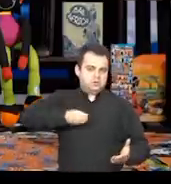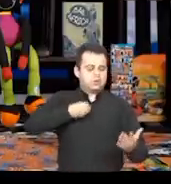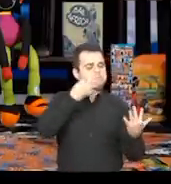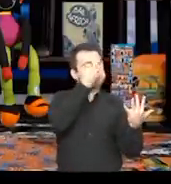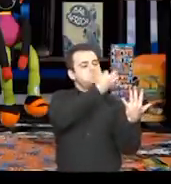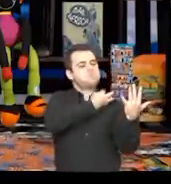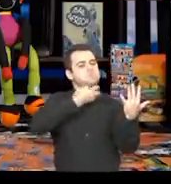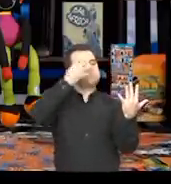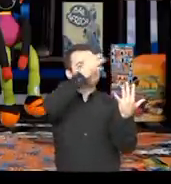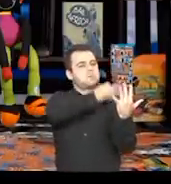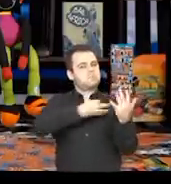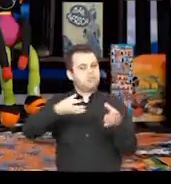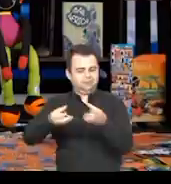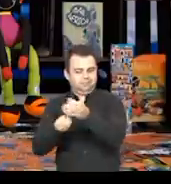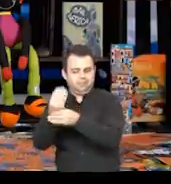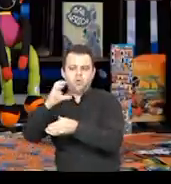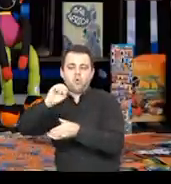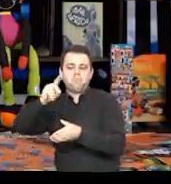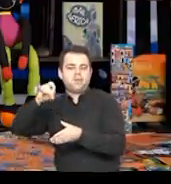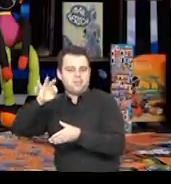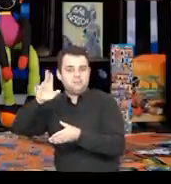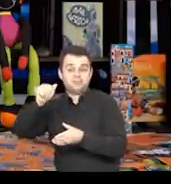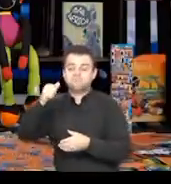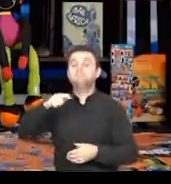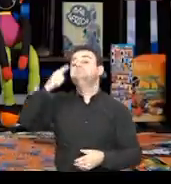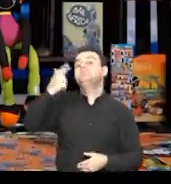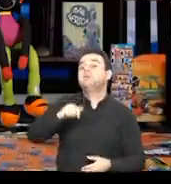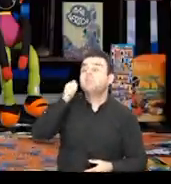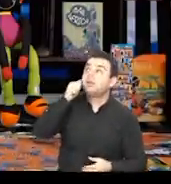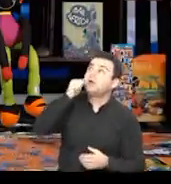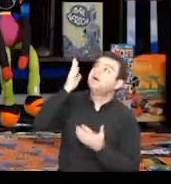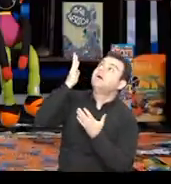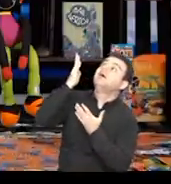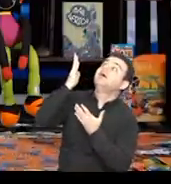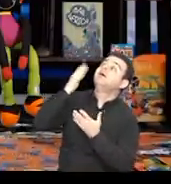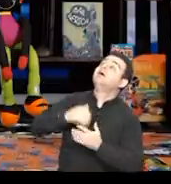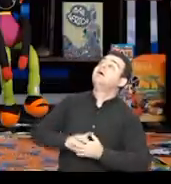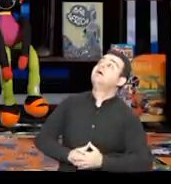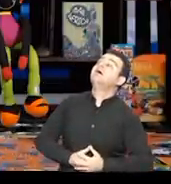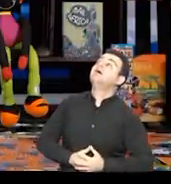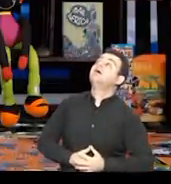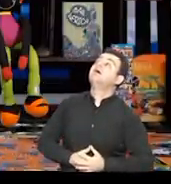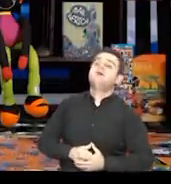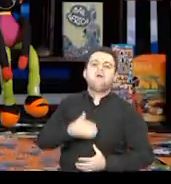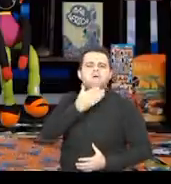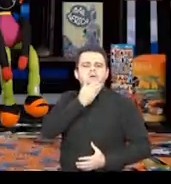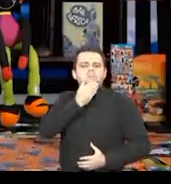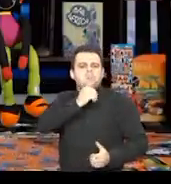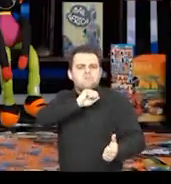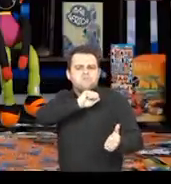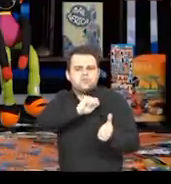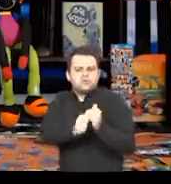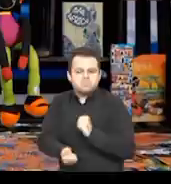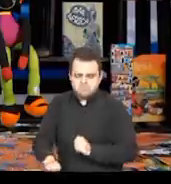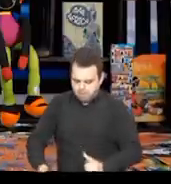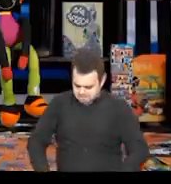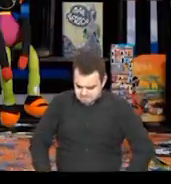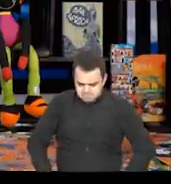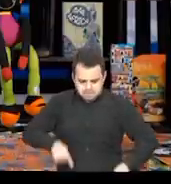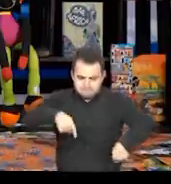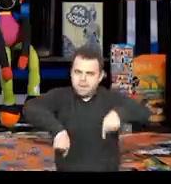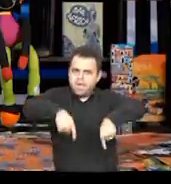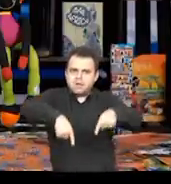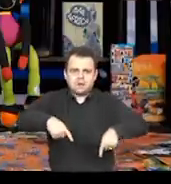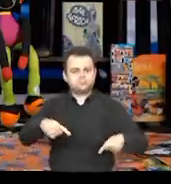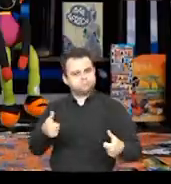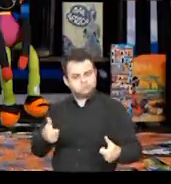da Cooperifa. Carolina de Jesus é pura magia negra. Garrincha tinha duas pernas mágicas